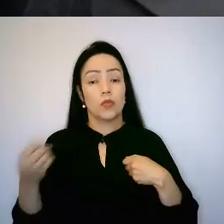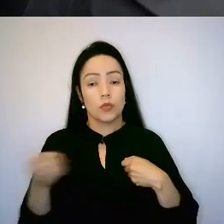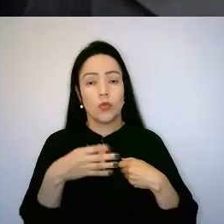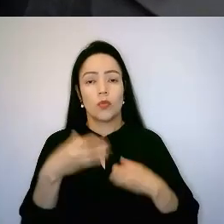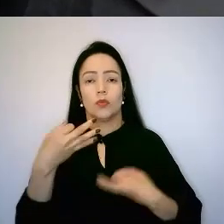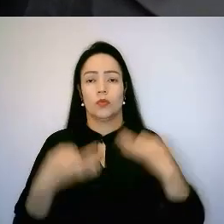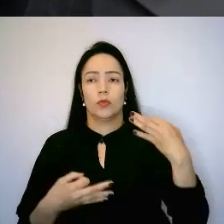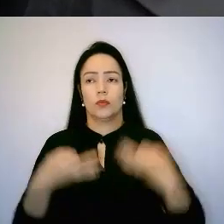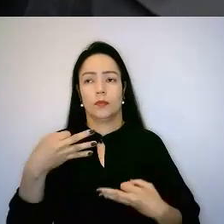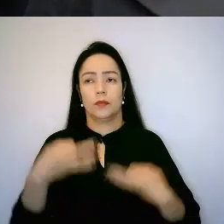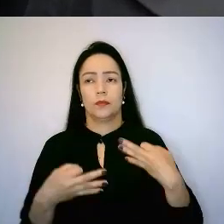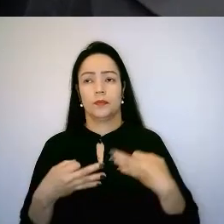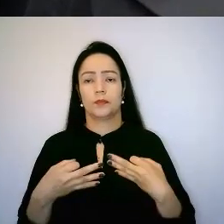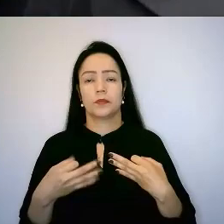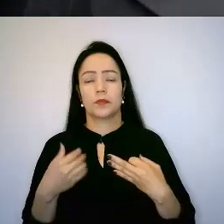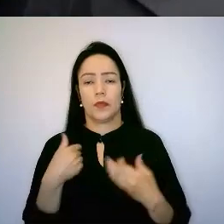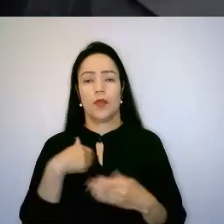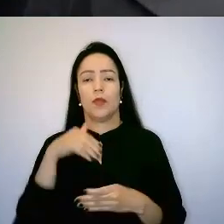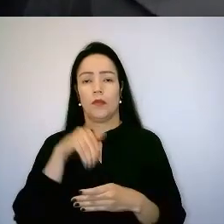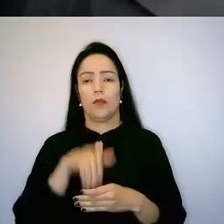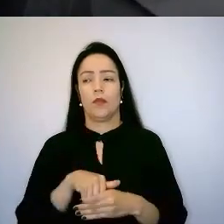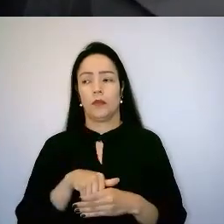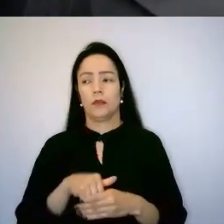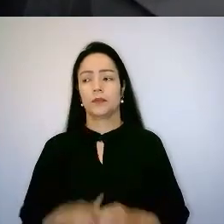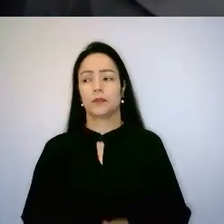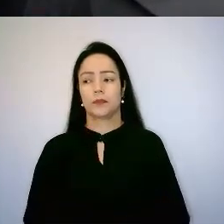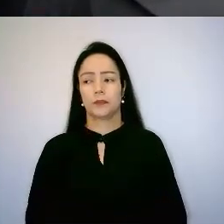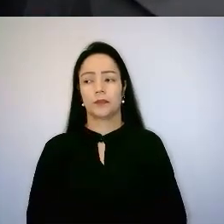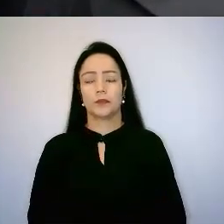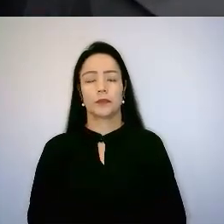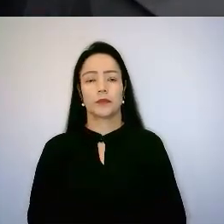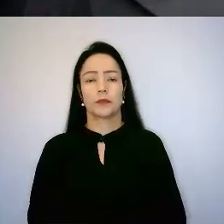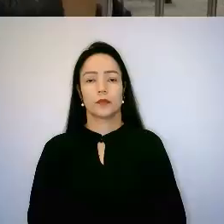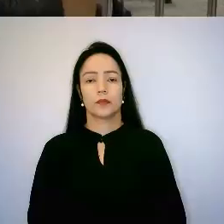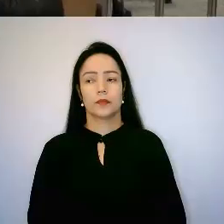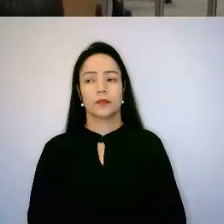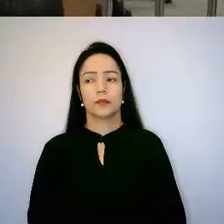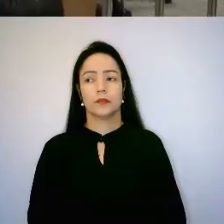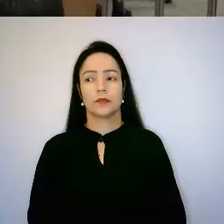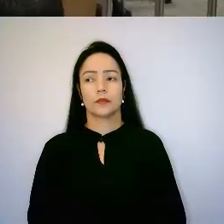Este é o meu voto Doutor Ricardo Tinoco revisou